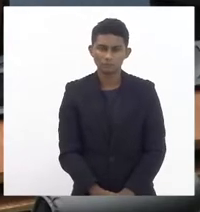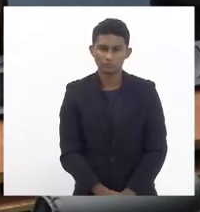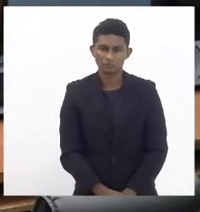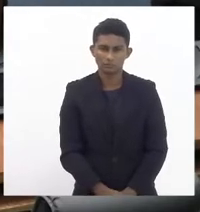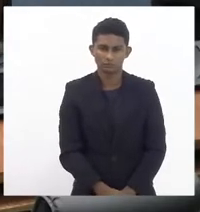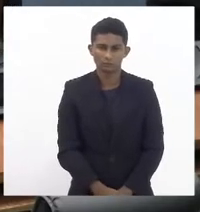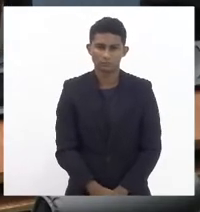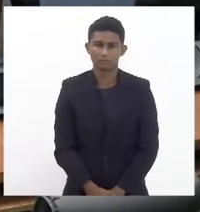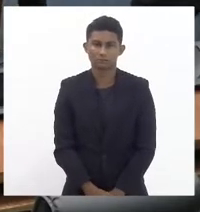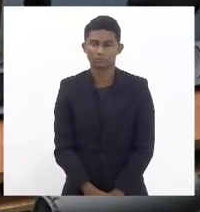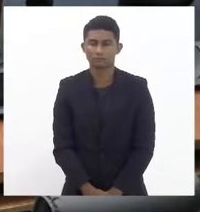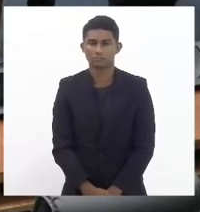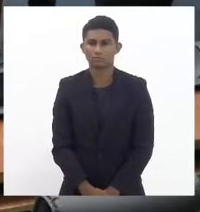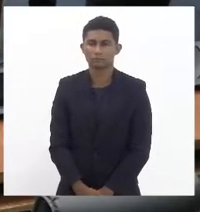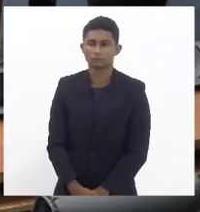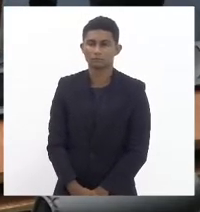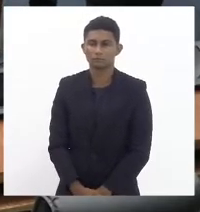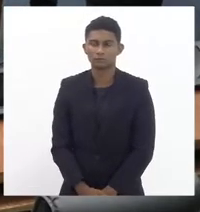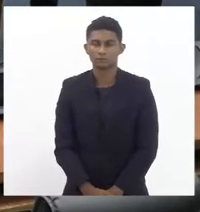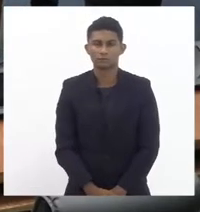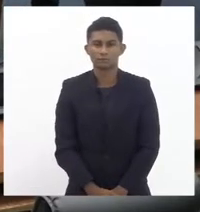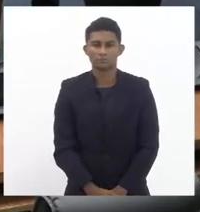E aí